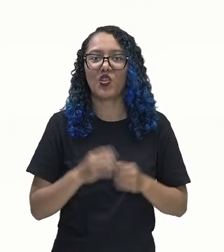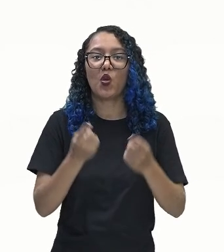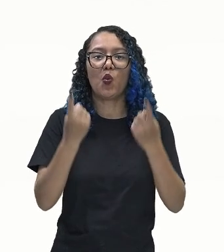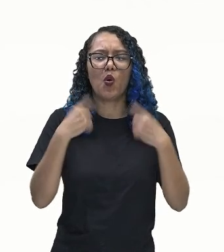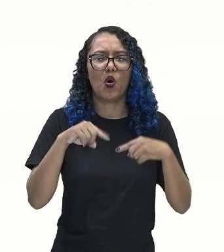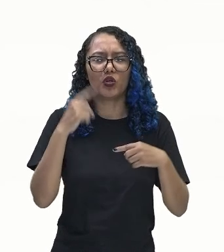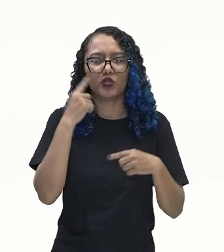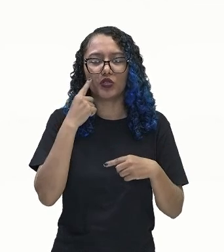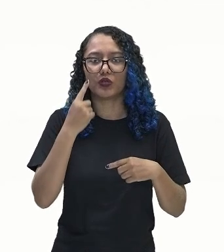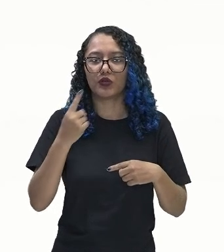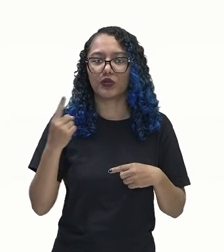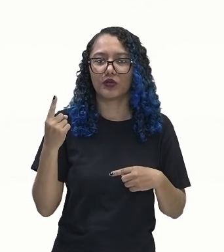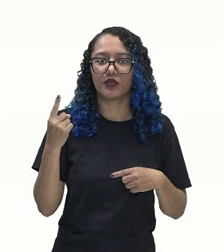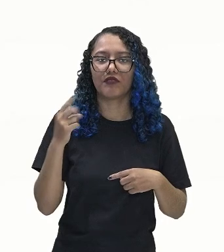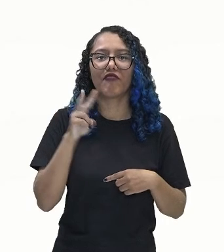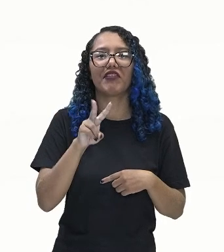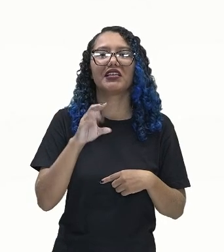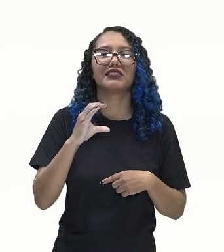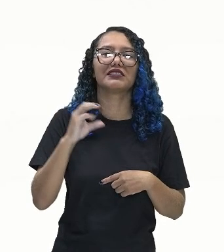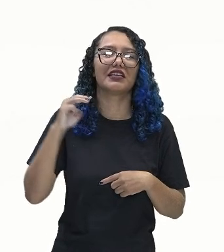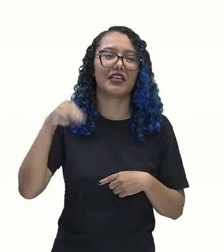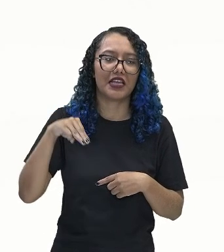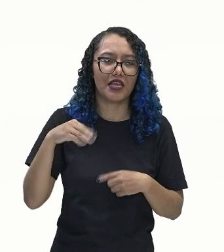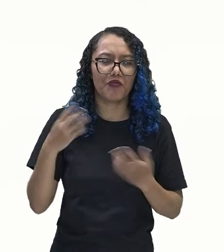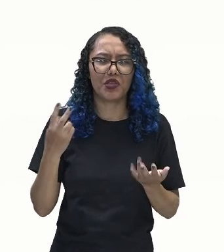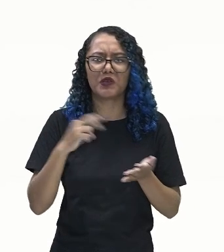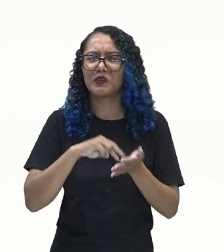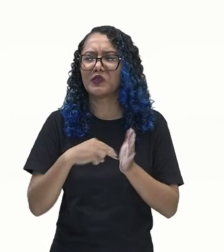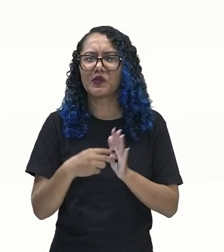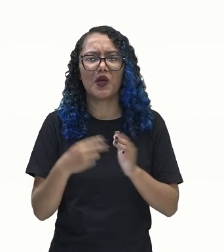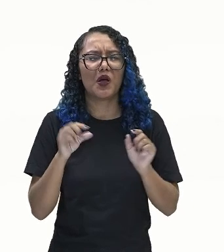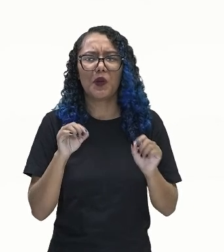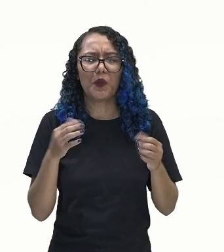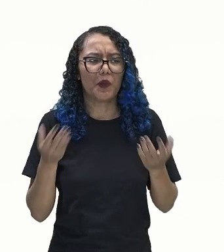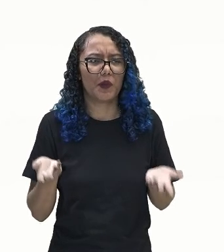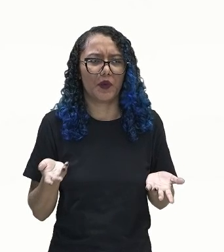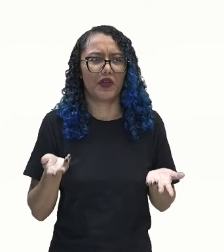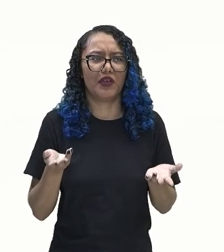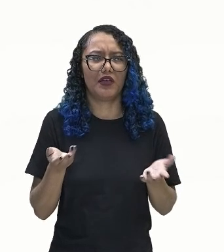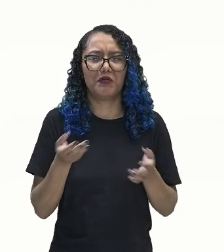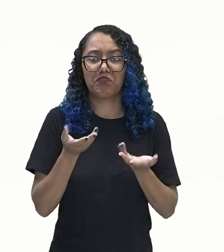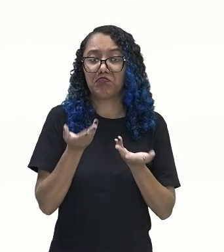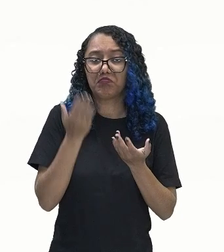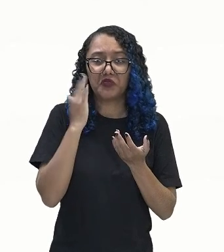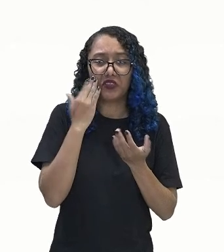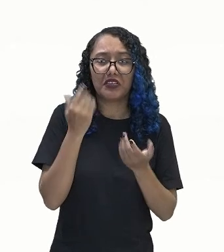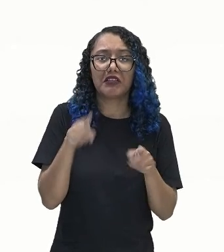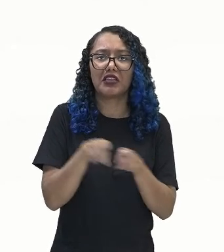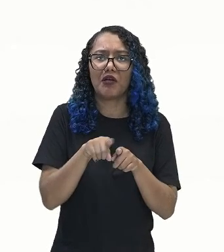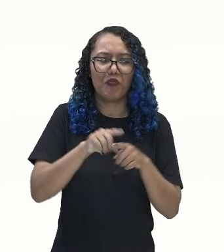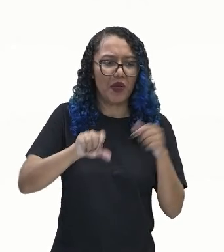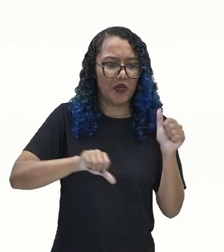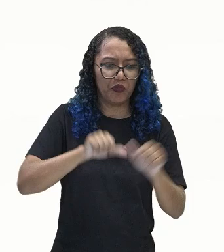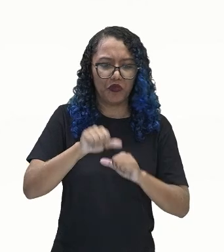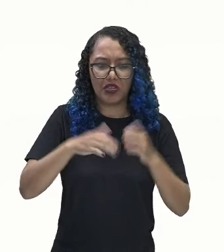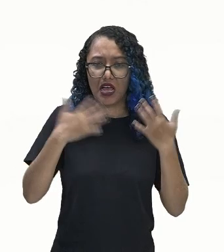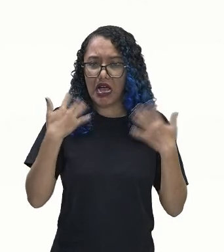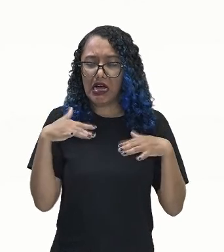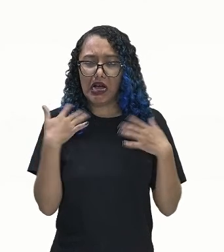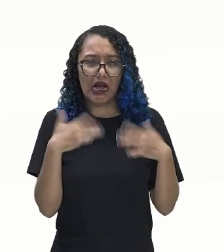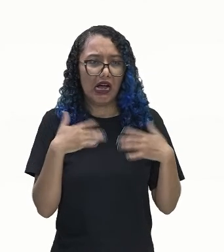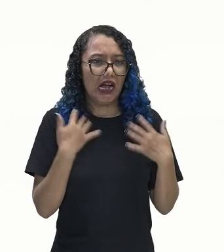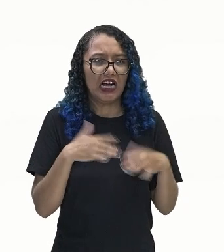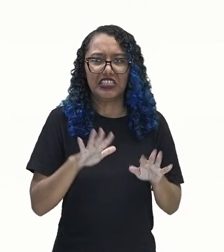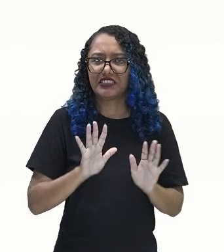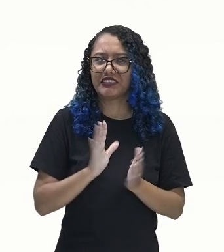Opa, risquei em cima, né? VCM. O que é esse VCM que também tá alterado? Meu Deus, eu tô frita